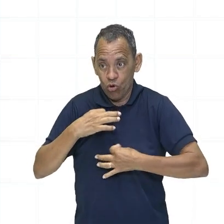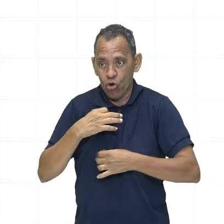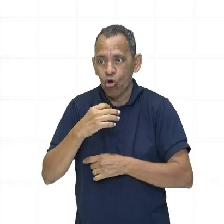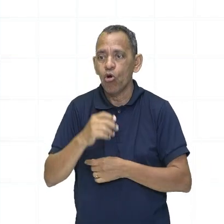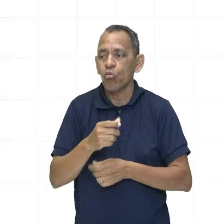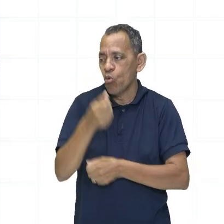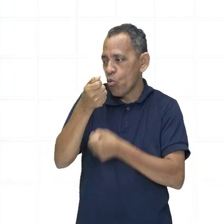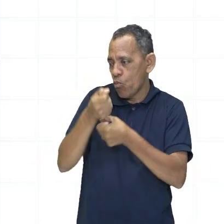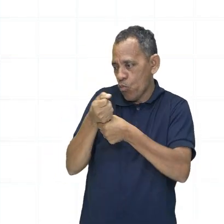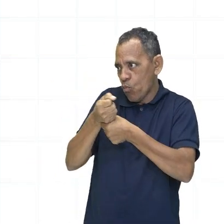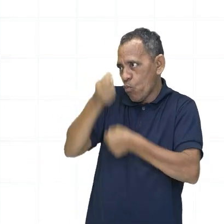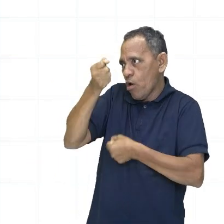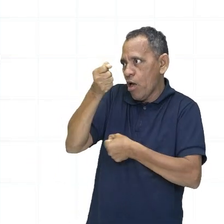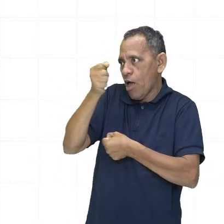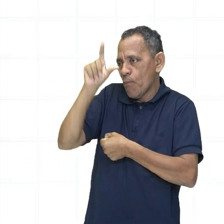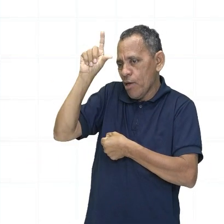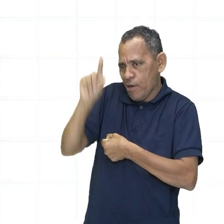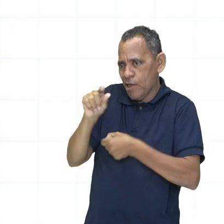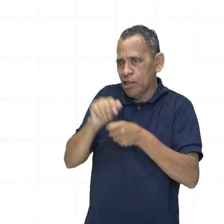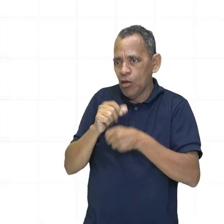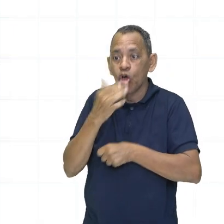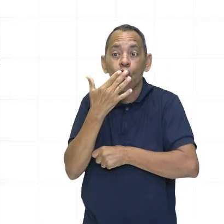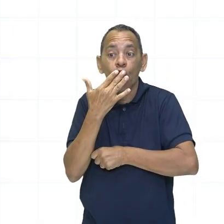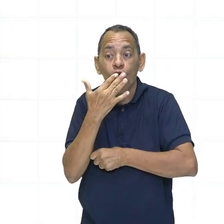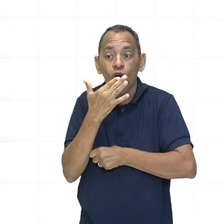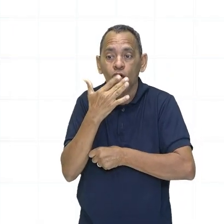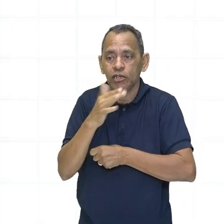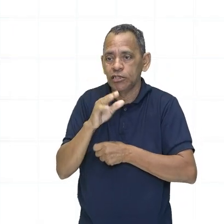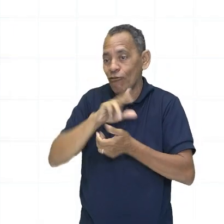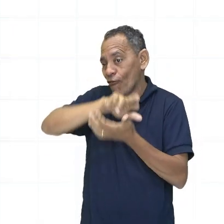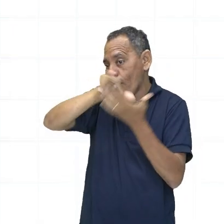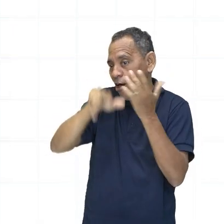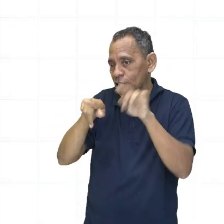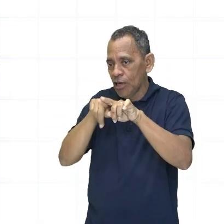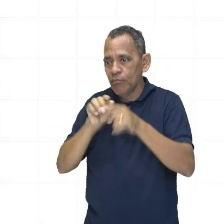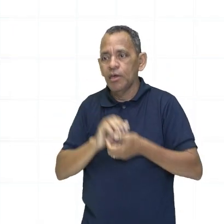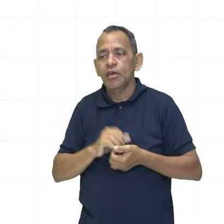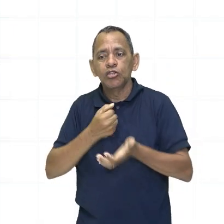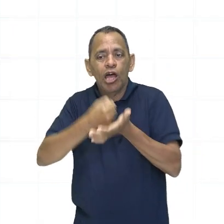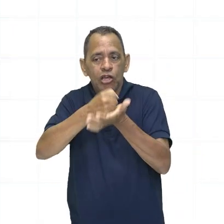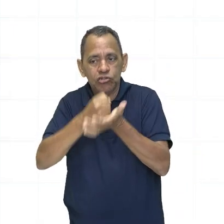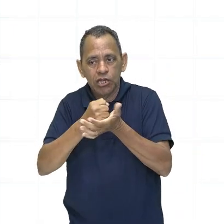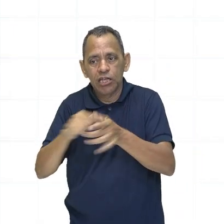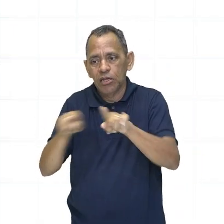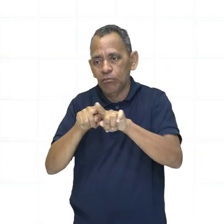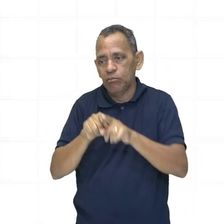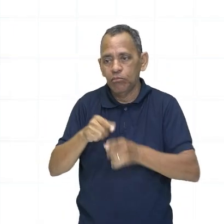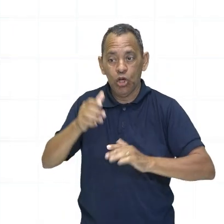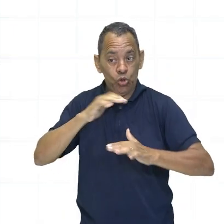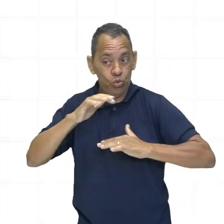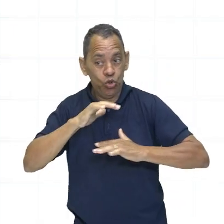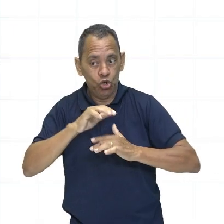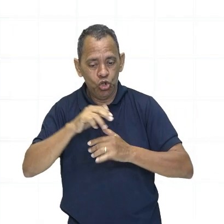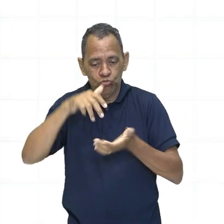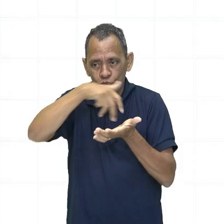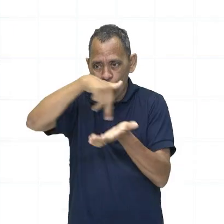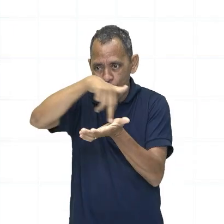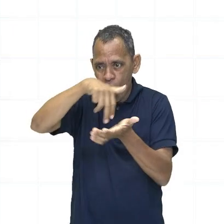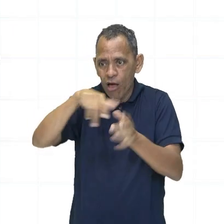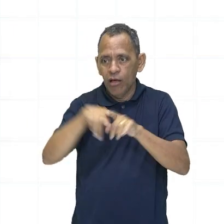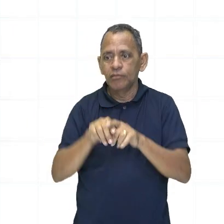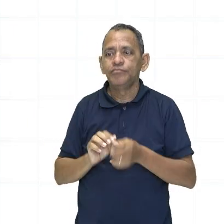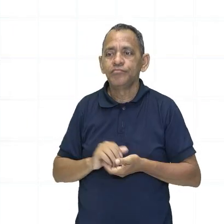sombrinha pequena e colorida para enfeitar e ajudar no equilíbrio dos passos. Então, nós viajamos aí por